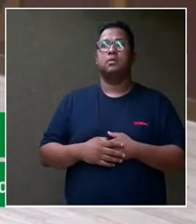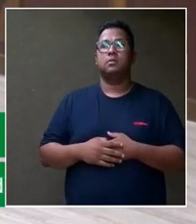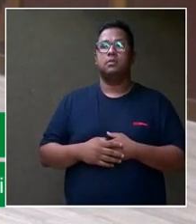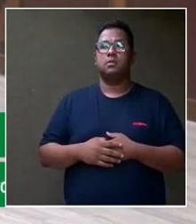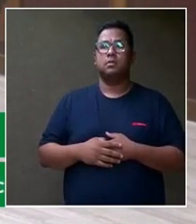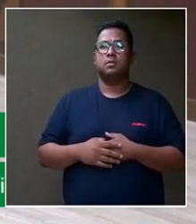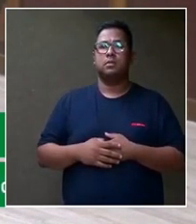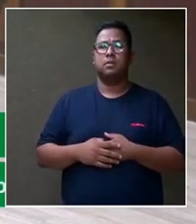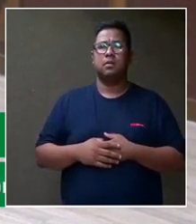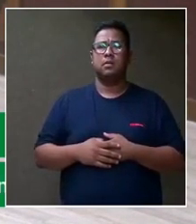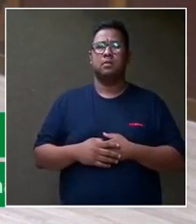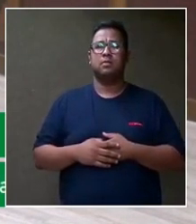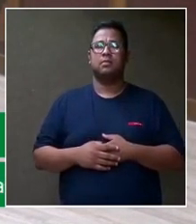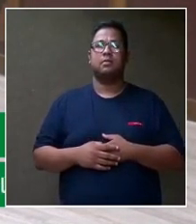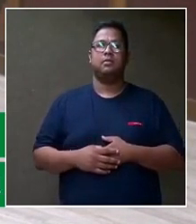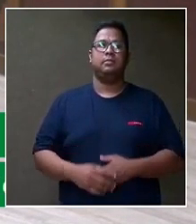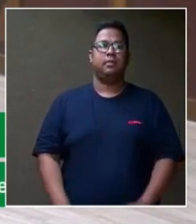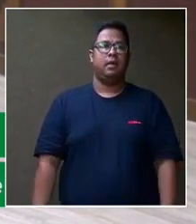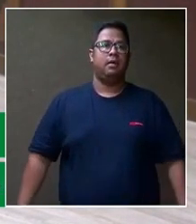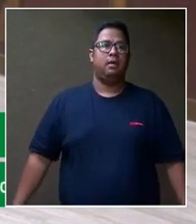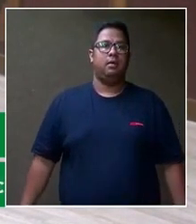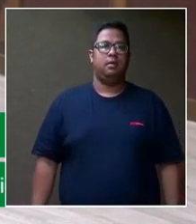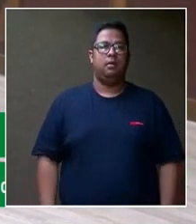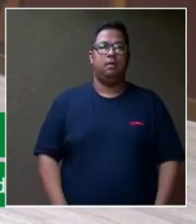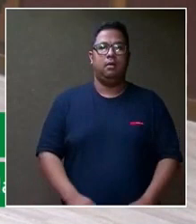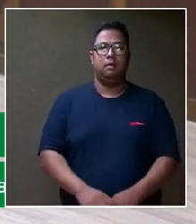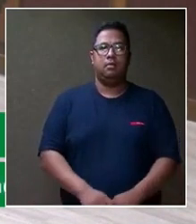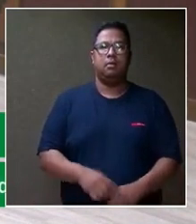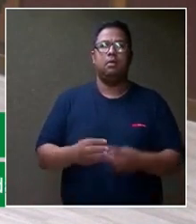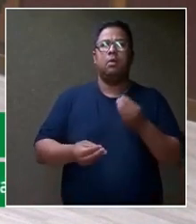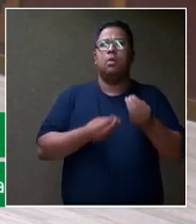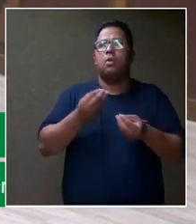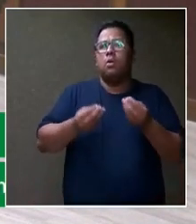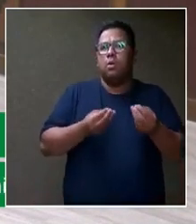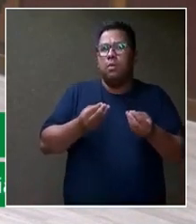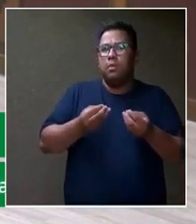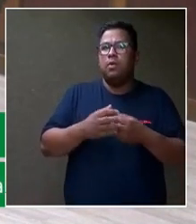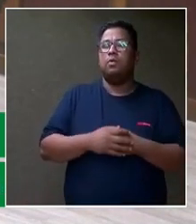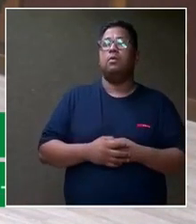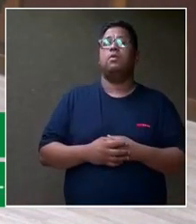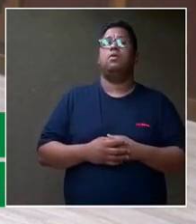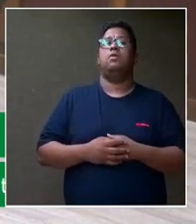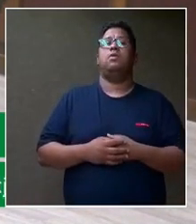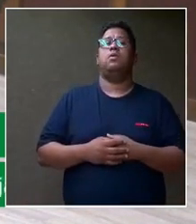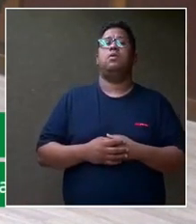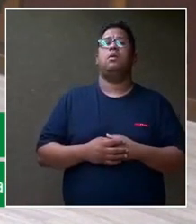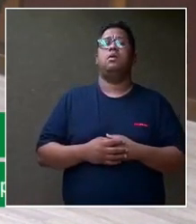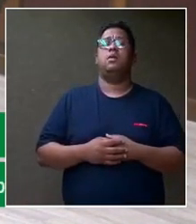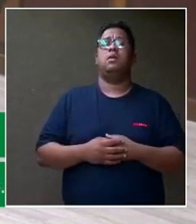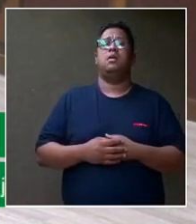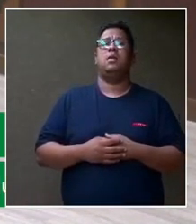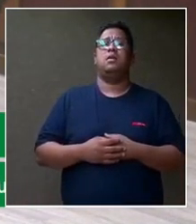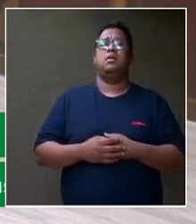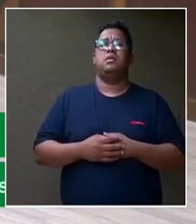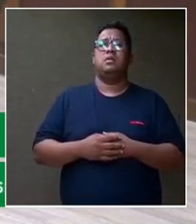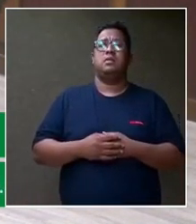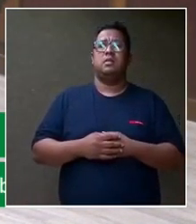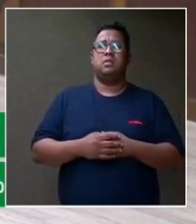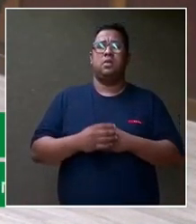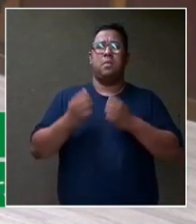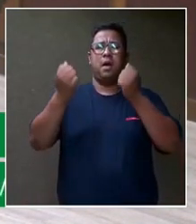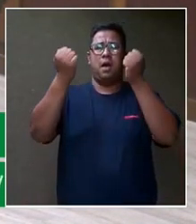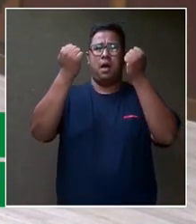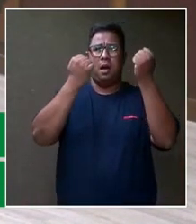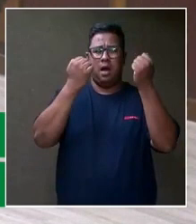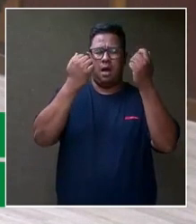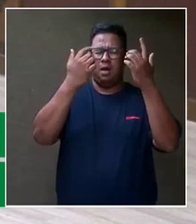mandou... Ela mandou mensagem para o Rafael? Como assim? O promotor perguntou para a senhora na audiência de instrução. A